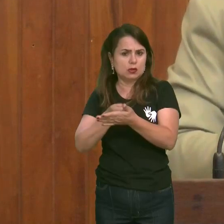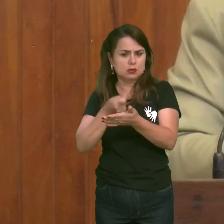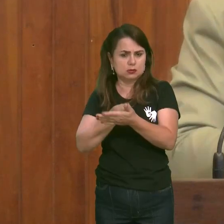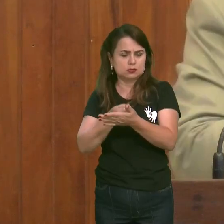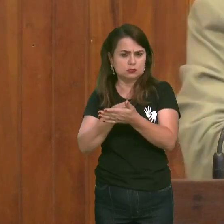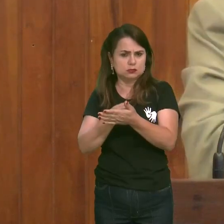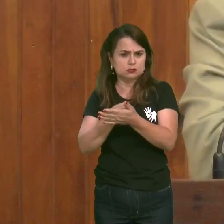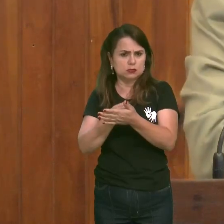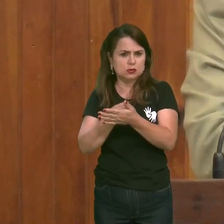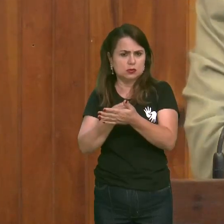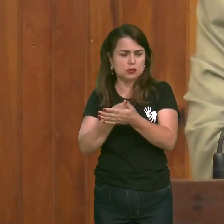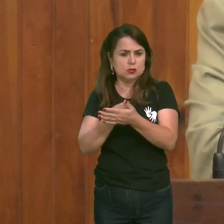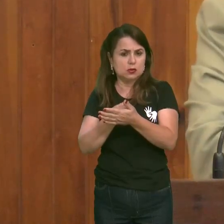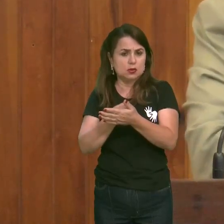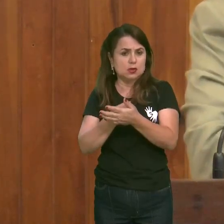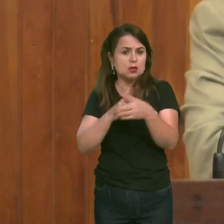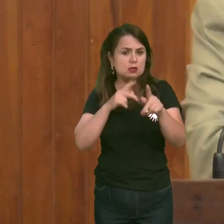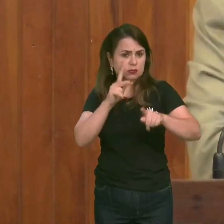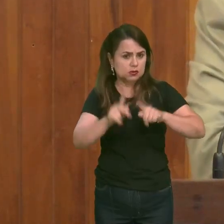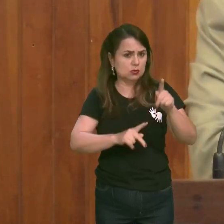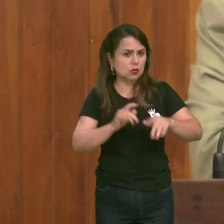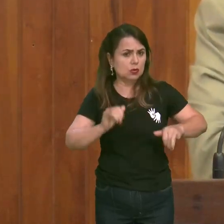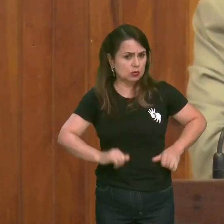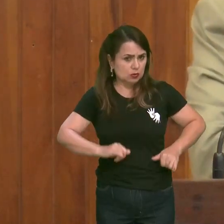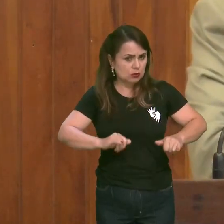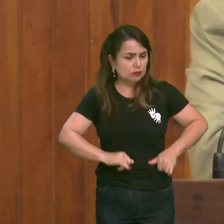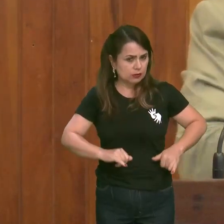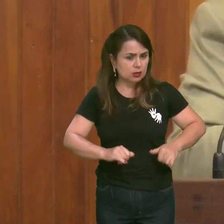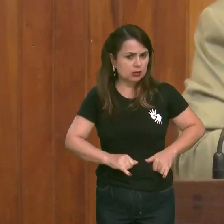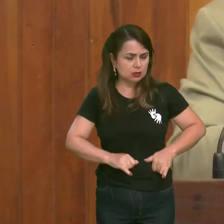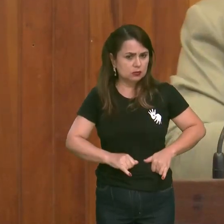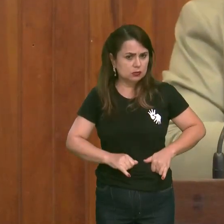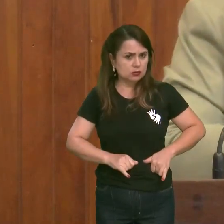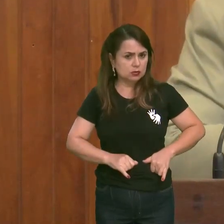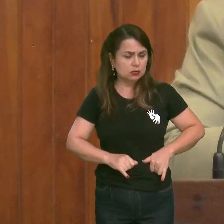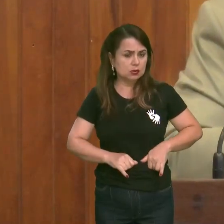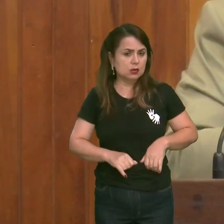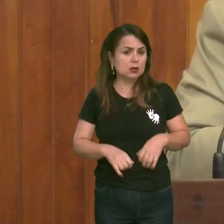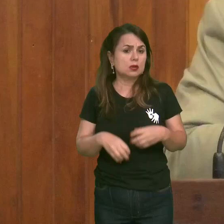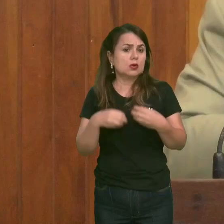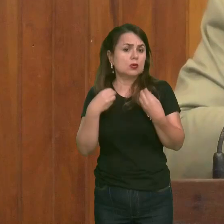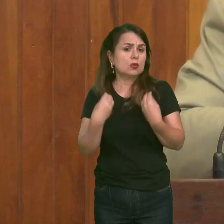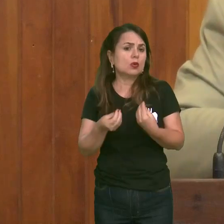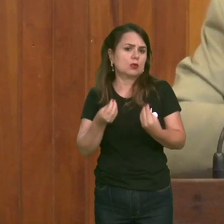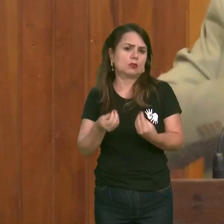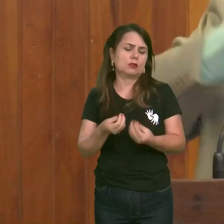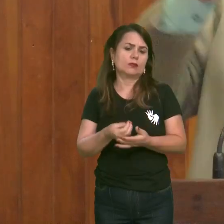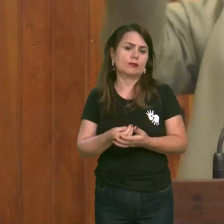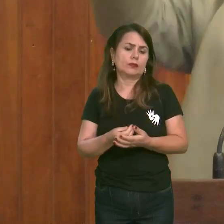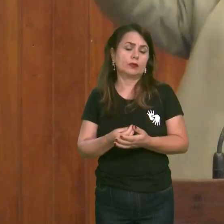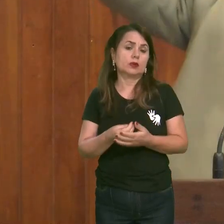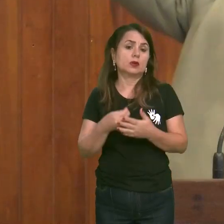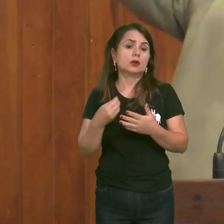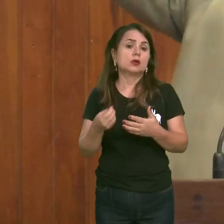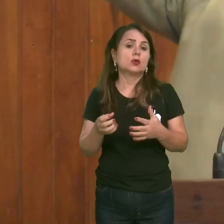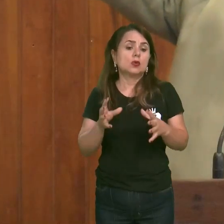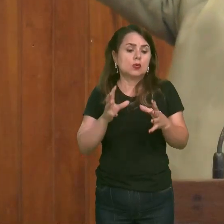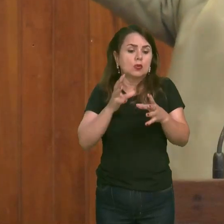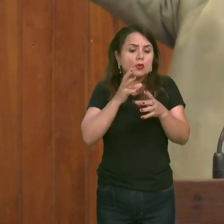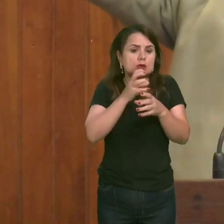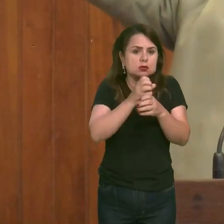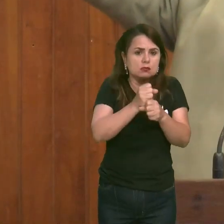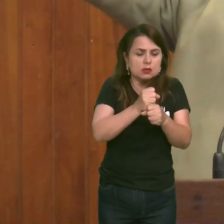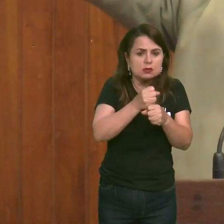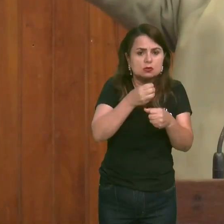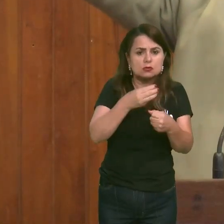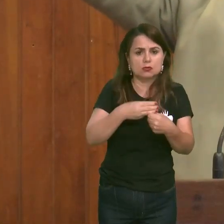isso aqui é arrancando o couro do cidadão do contribuinte então a medida de vereador chefe que cresceu o orçamento do